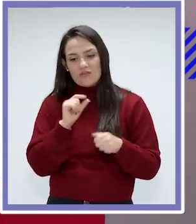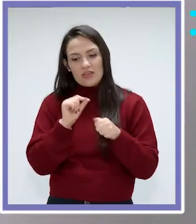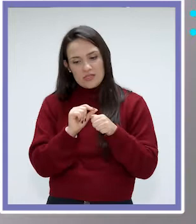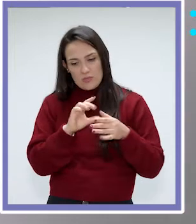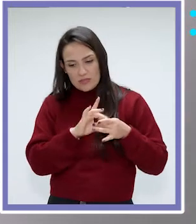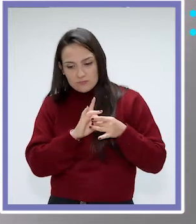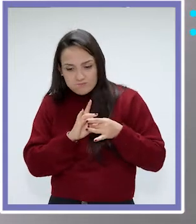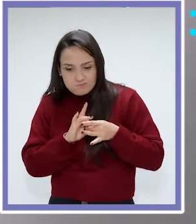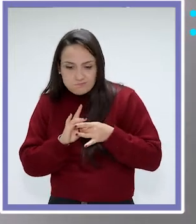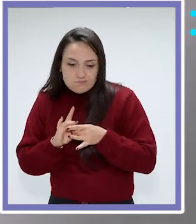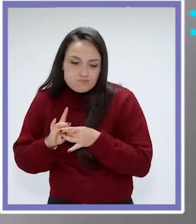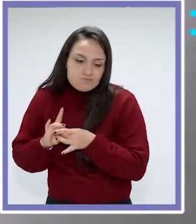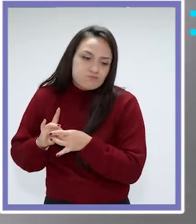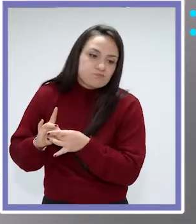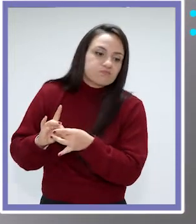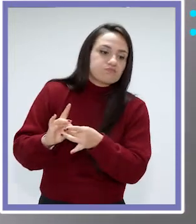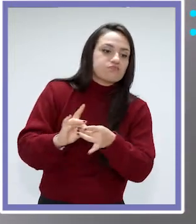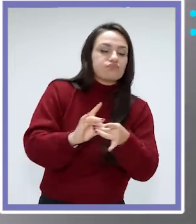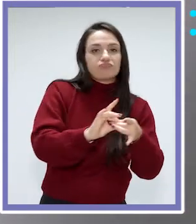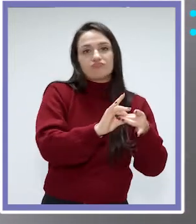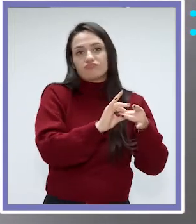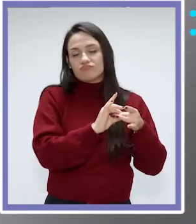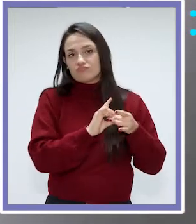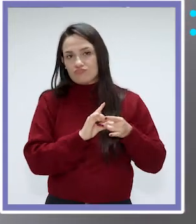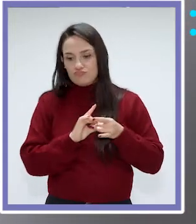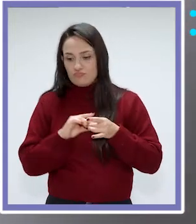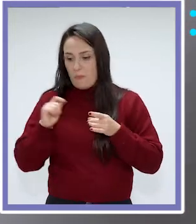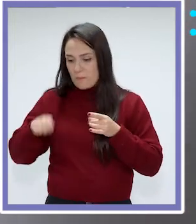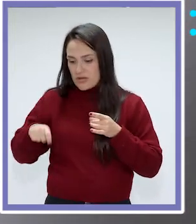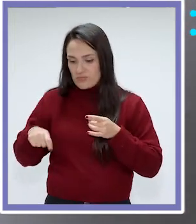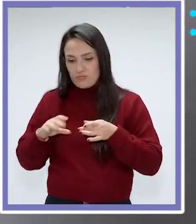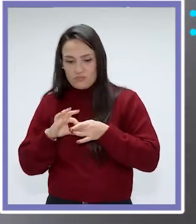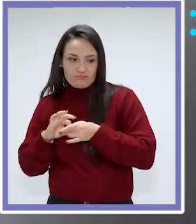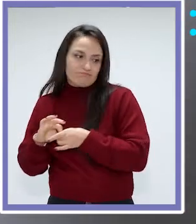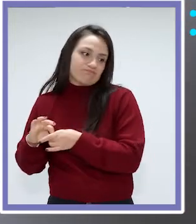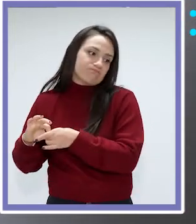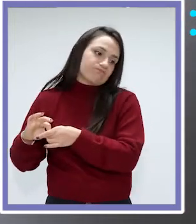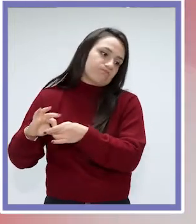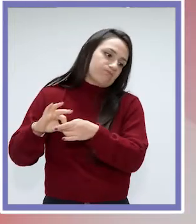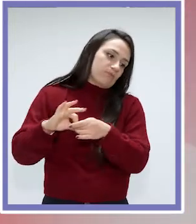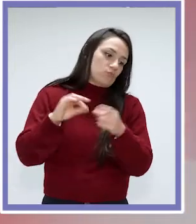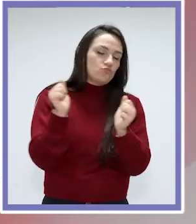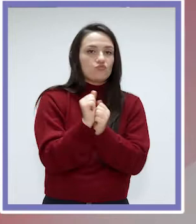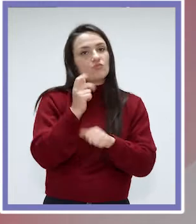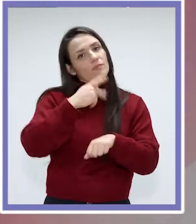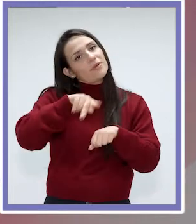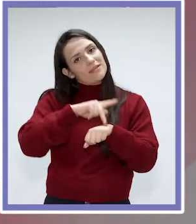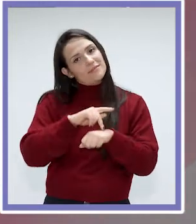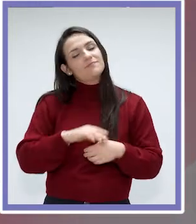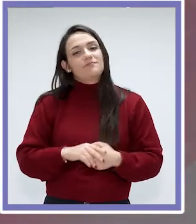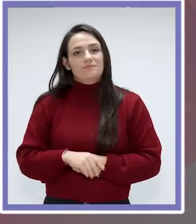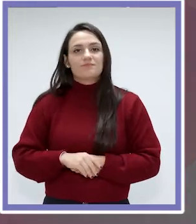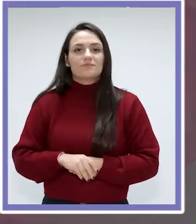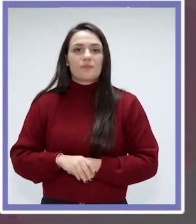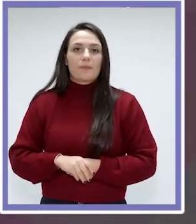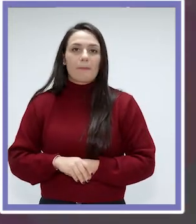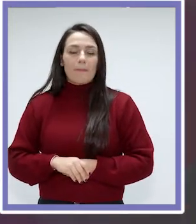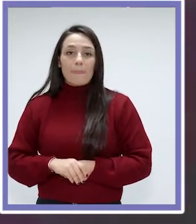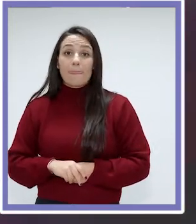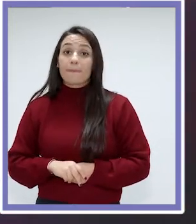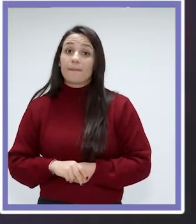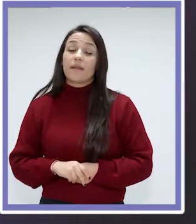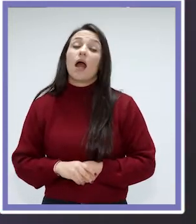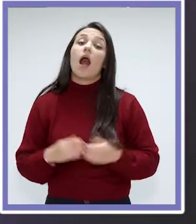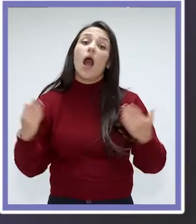Porto Murtinho com todos esses países até então. E, além disso, também vai ter